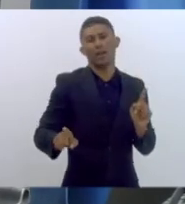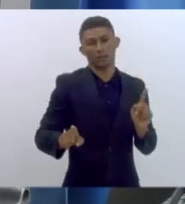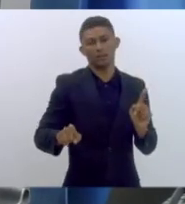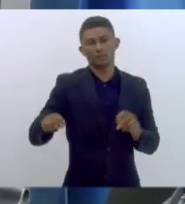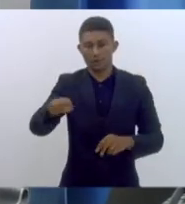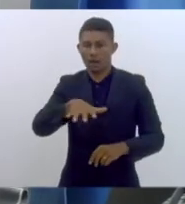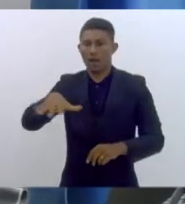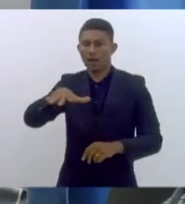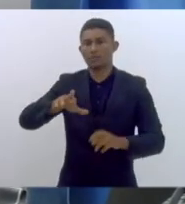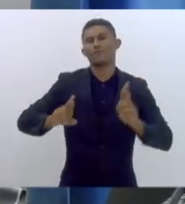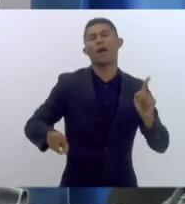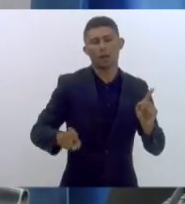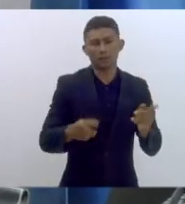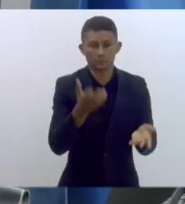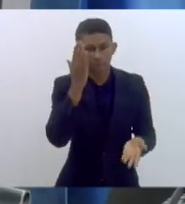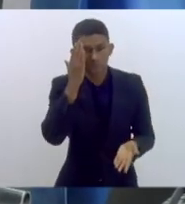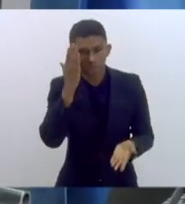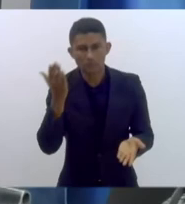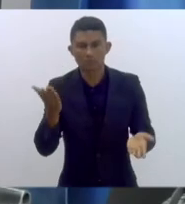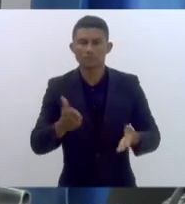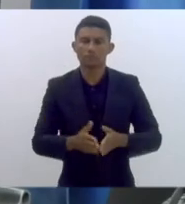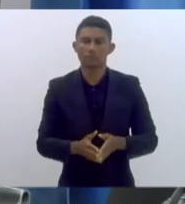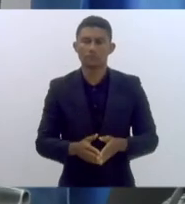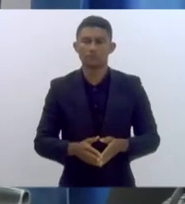Eu, particularmente,